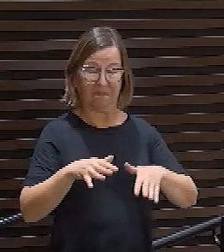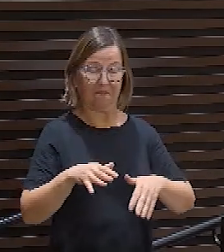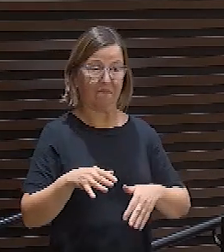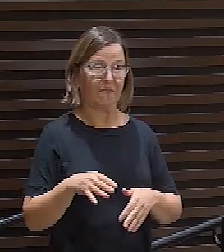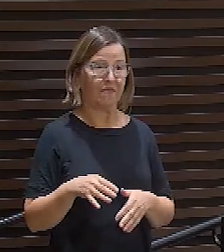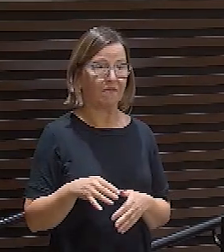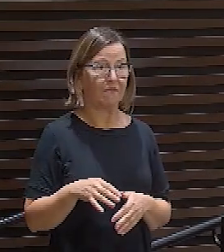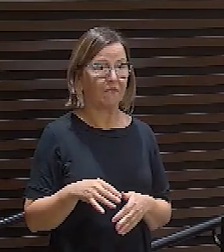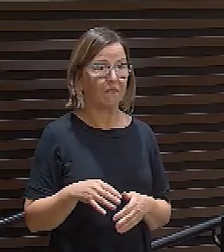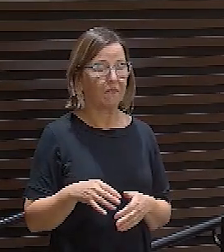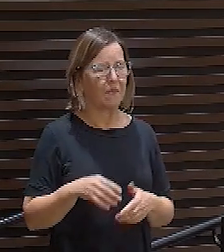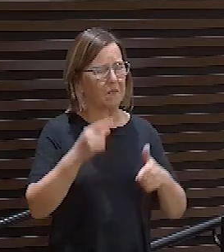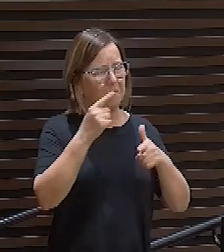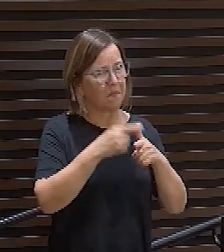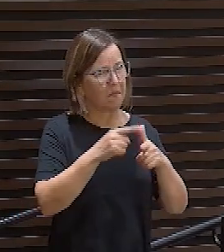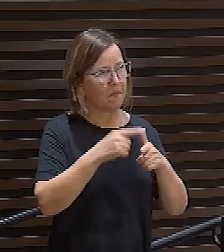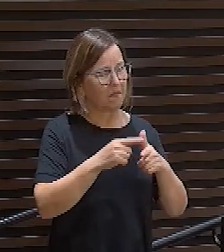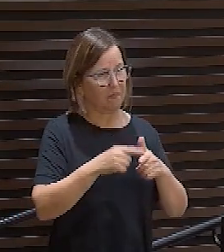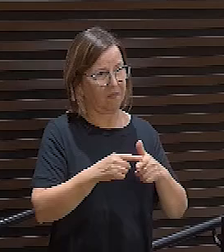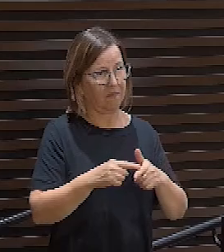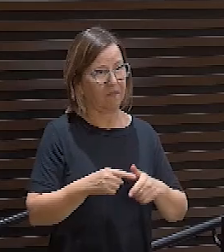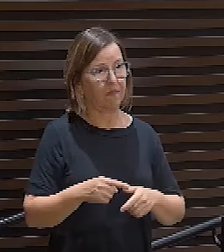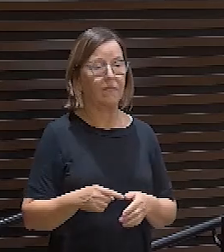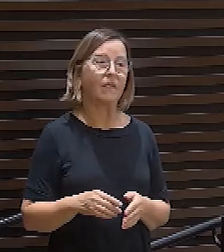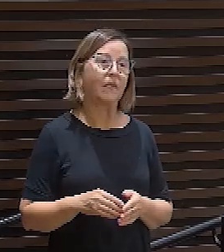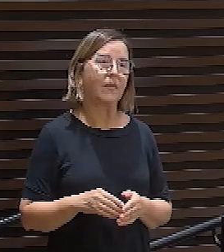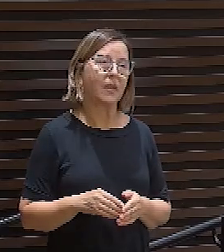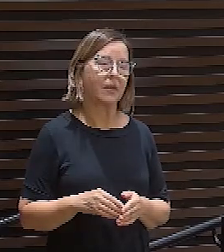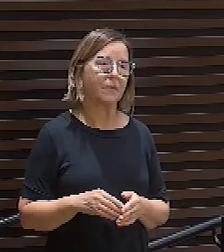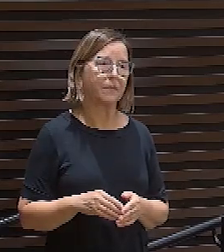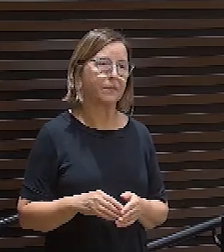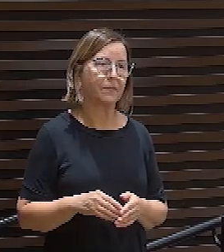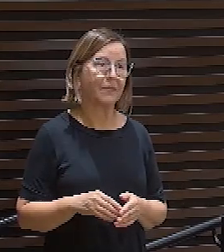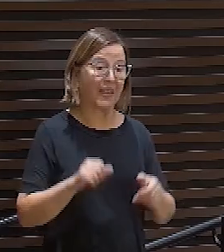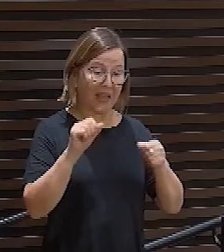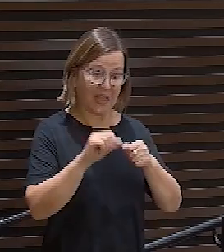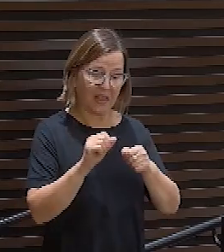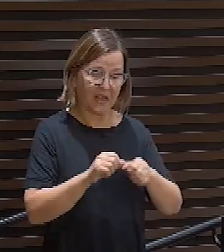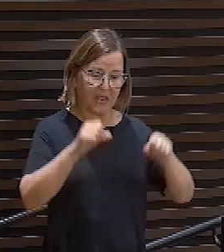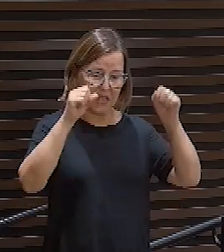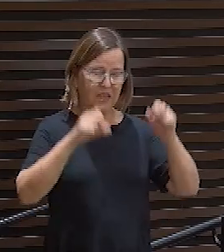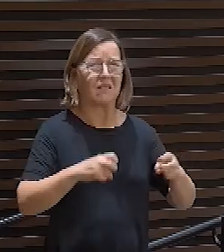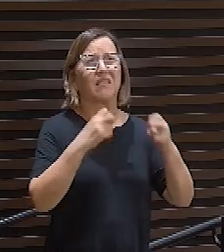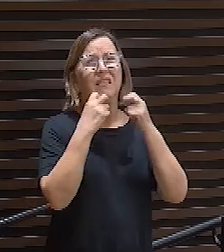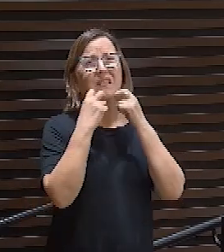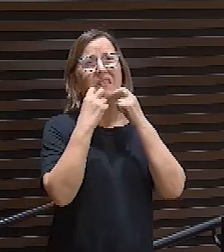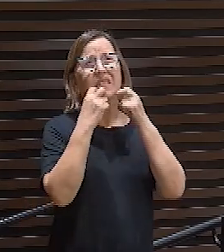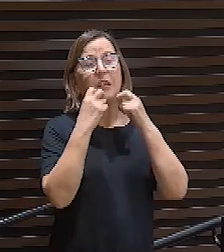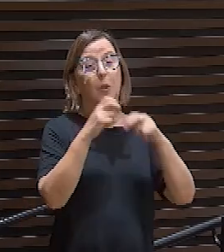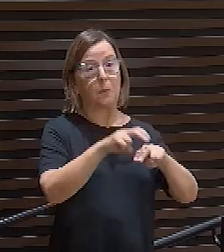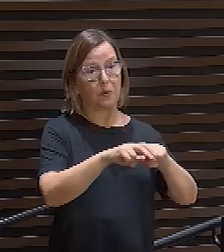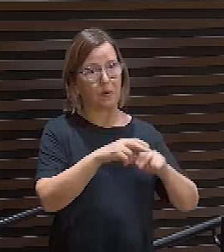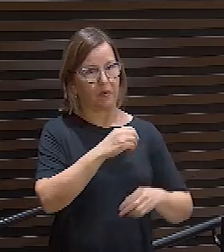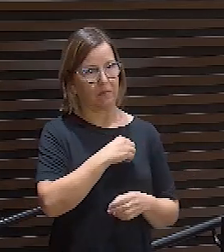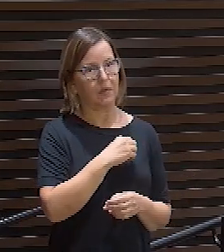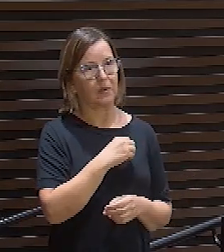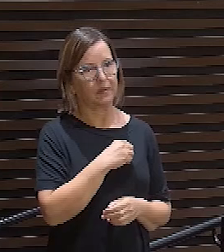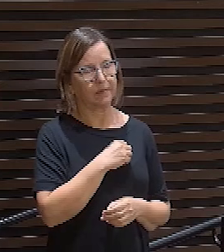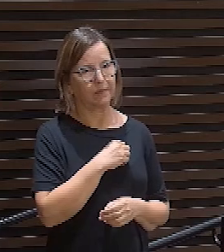fala, mas não é possível que um animal faça um negócio desse? Não, a criação geme por conta do pecado.